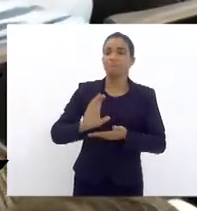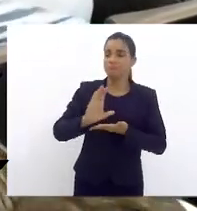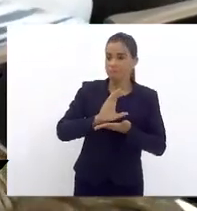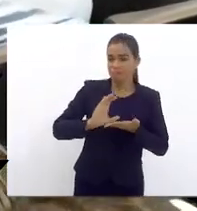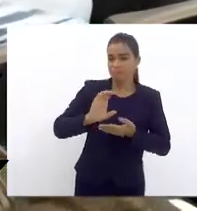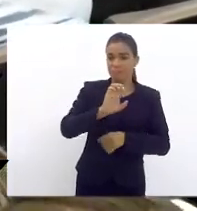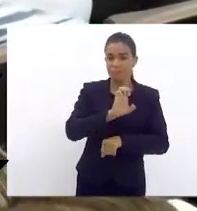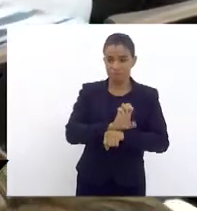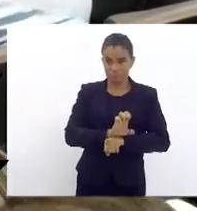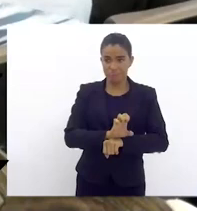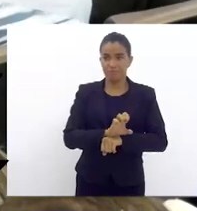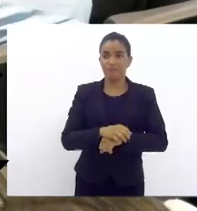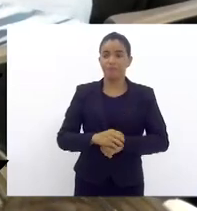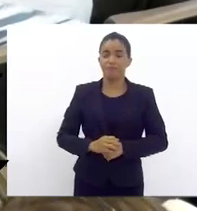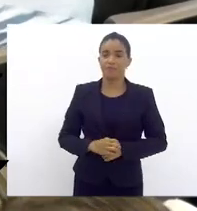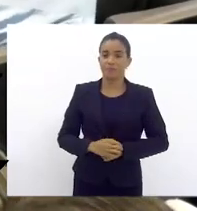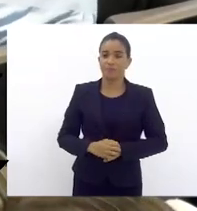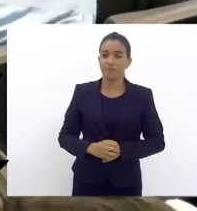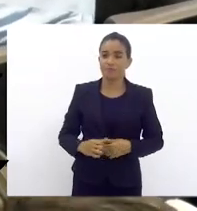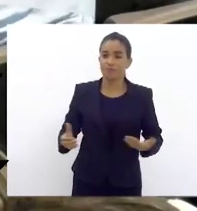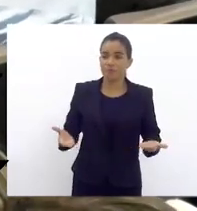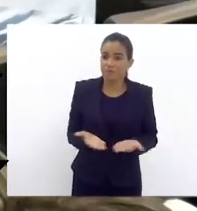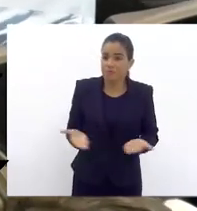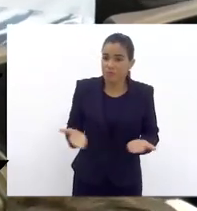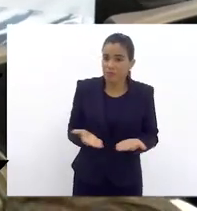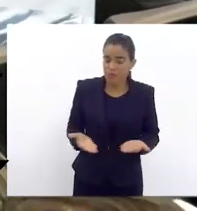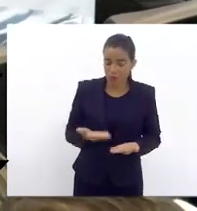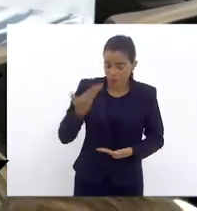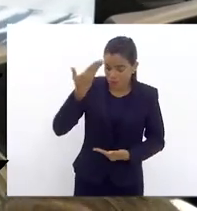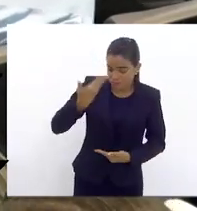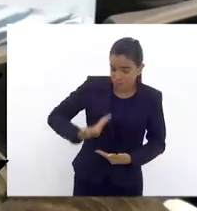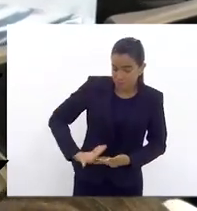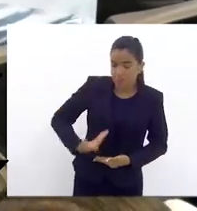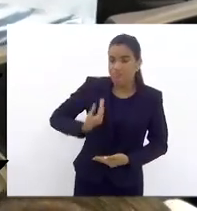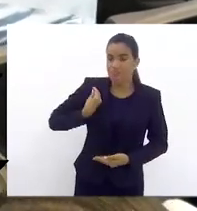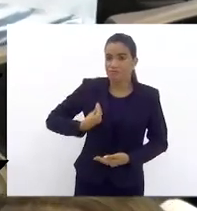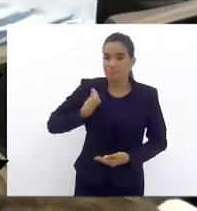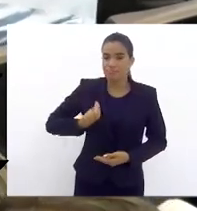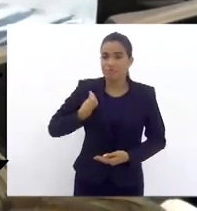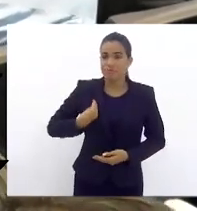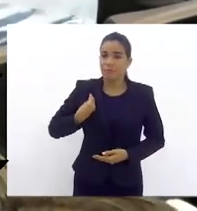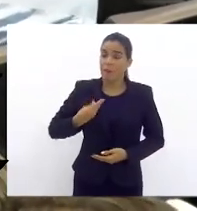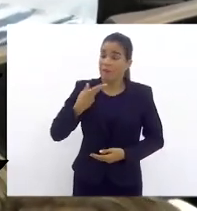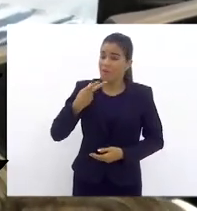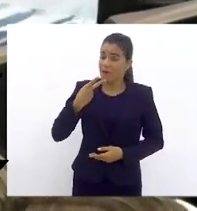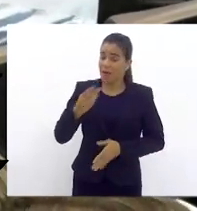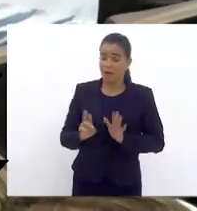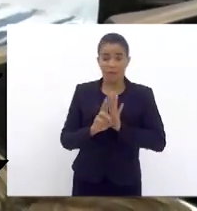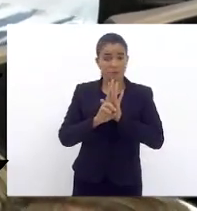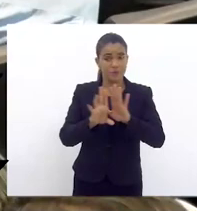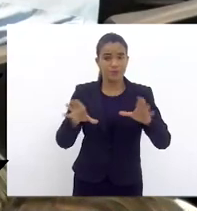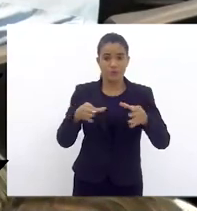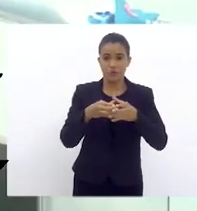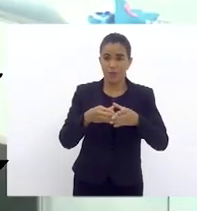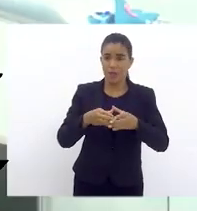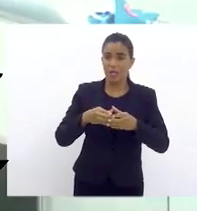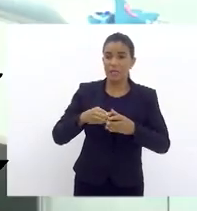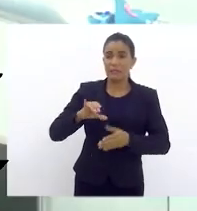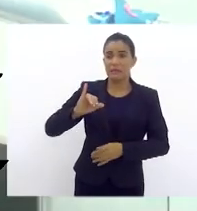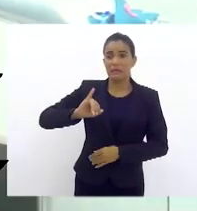Estadual e hoje eu estou aqui nesse momento para falar em nome do coletivo de Mães de Itaboraí